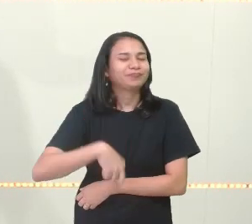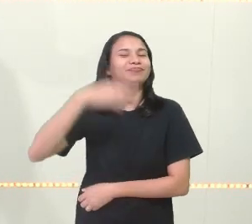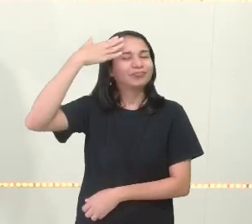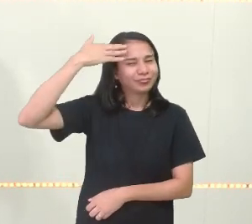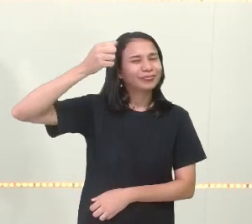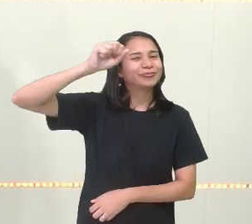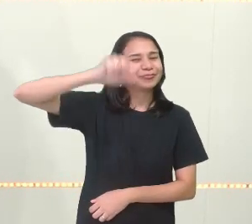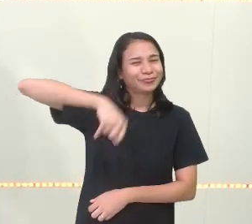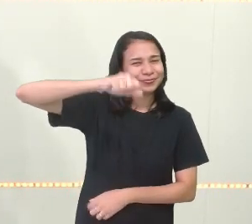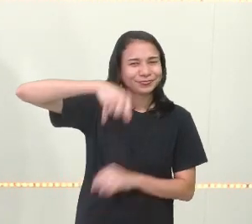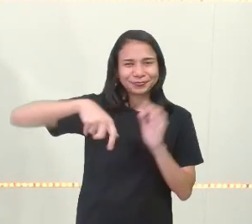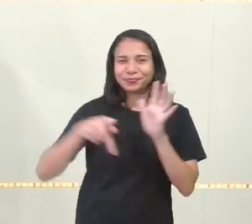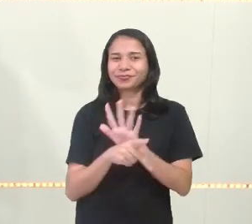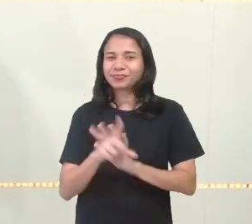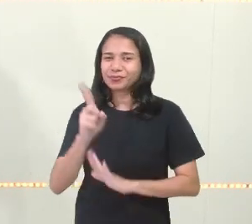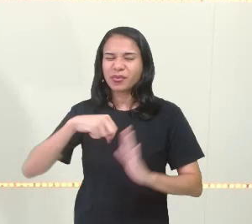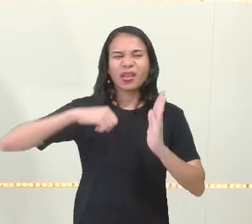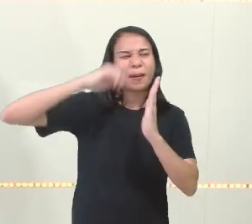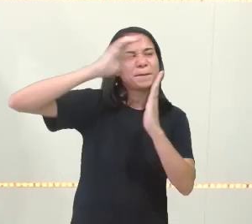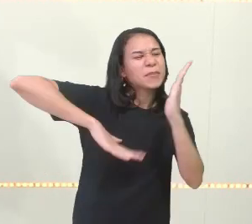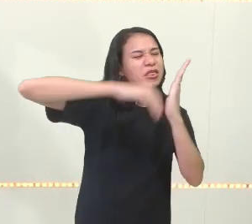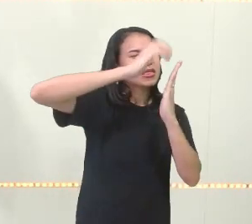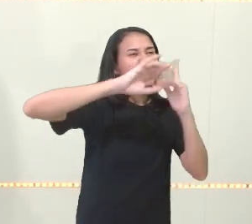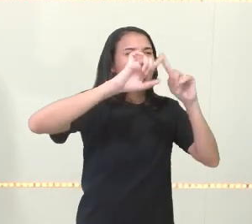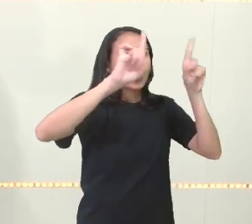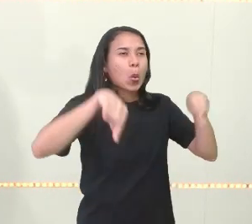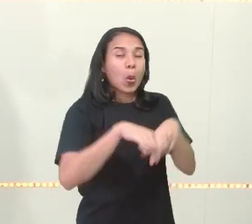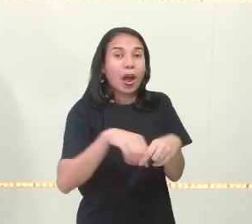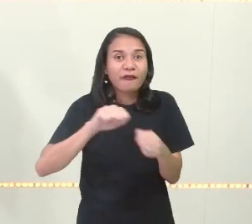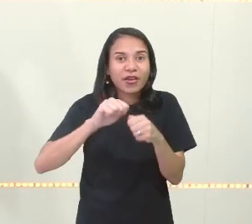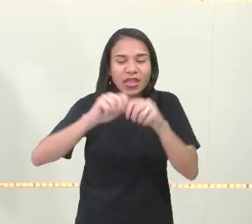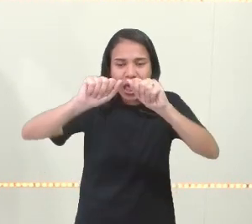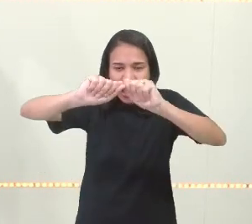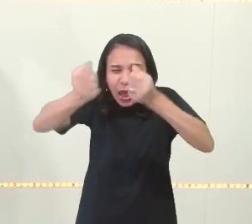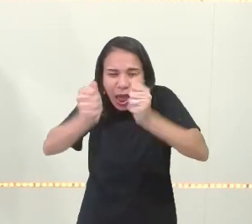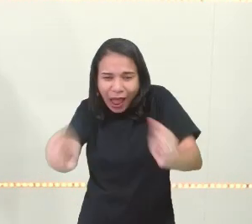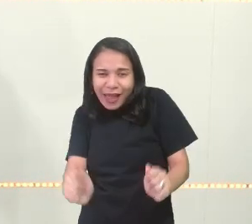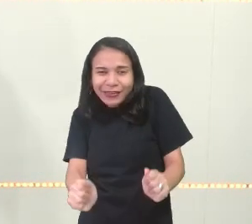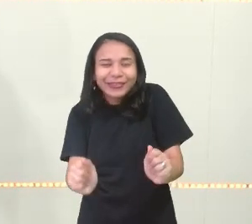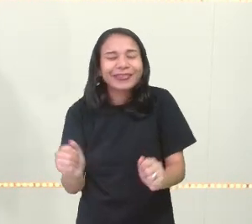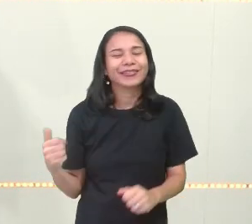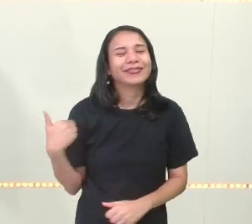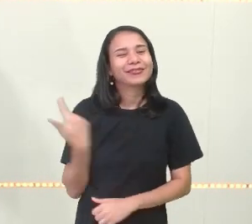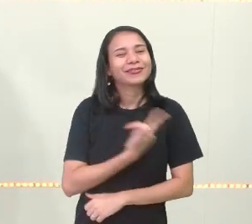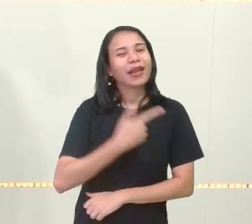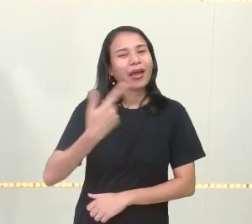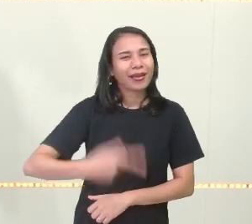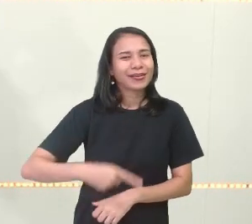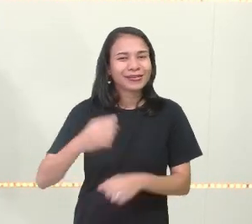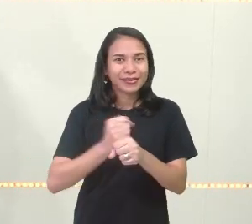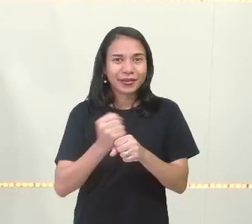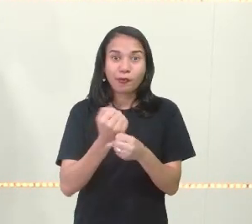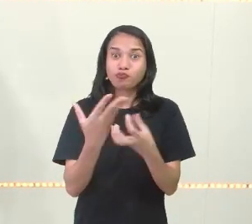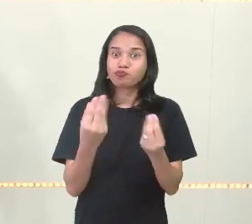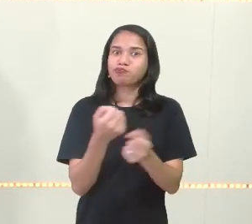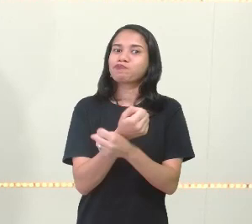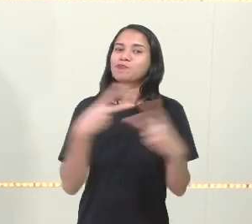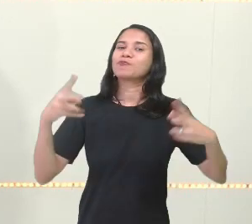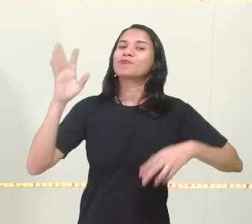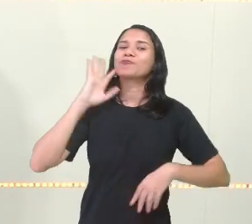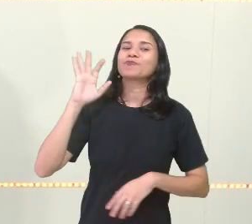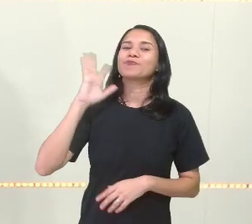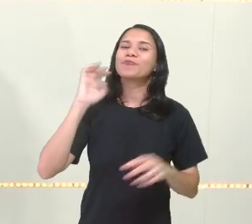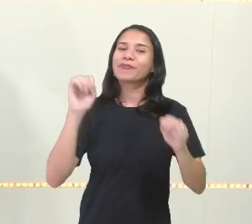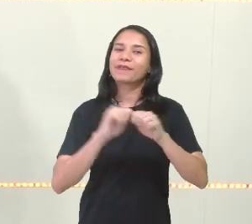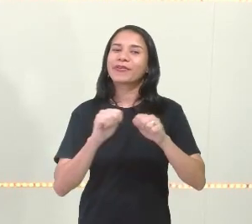viu? São artistas de pintar quadro, de fazer esculturas. E a gente, durante o ano, vai compartilhar muitas coisas legais